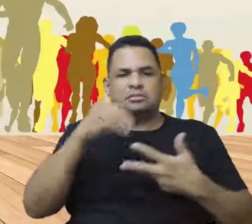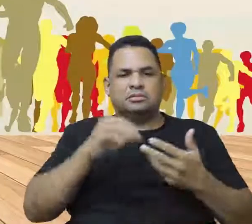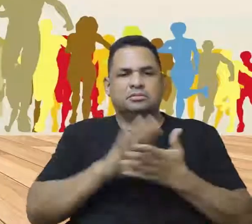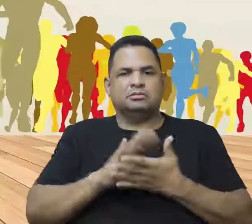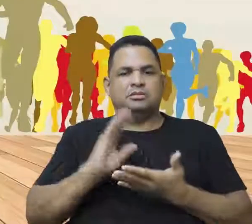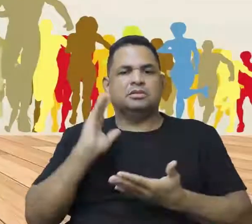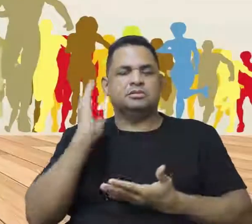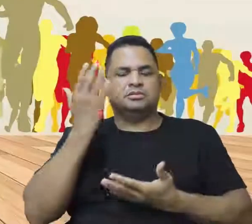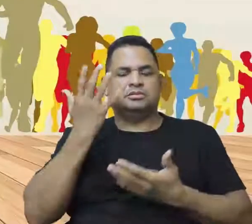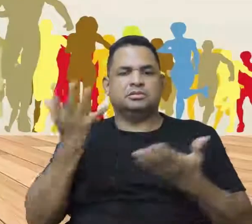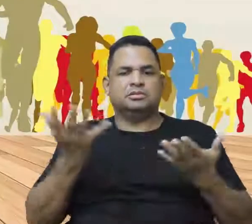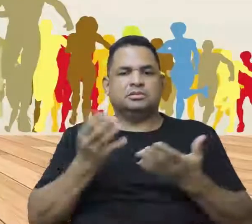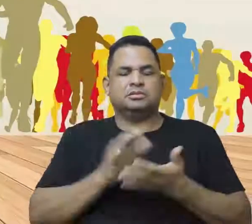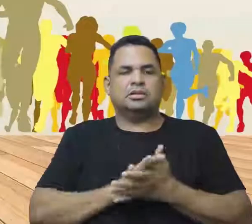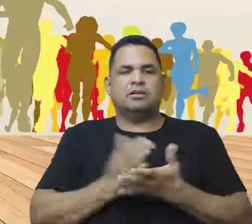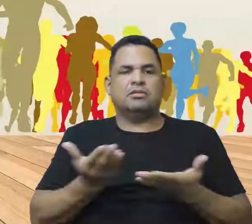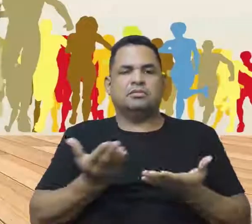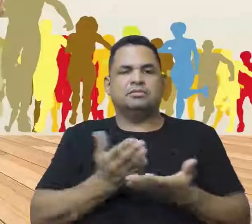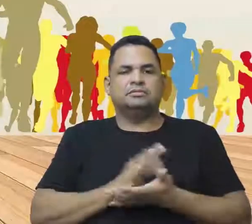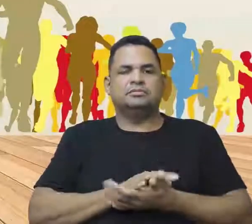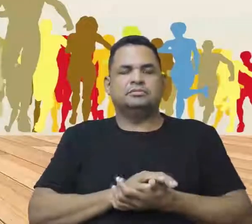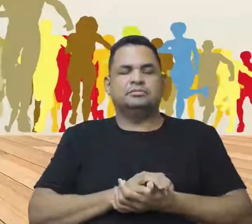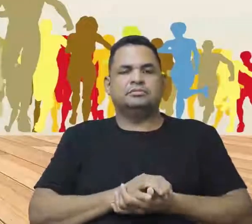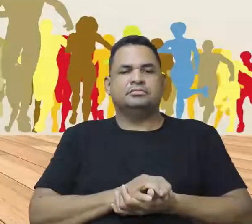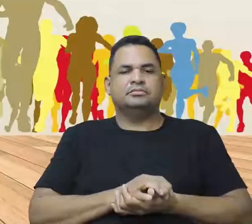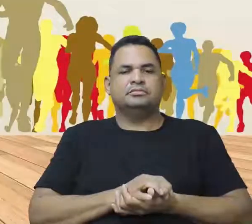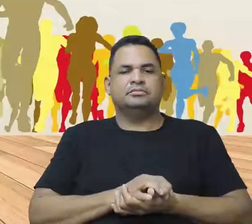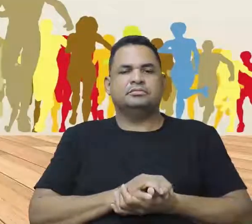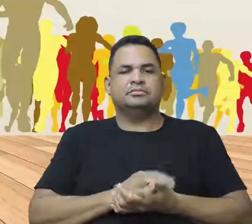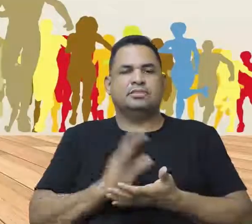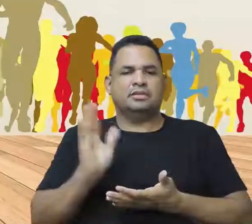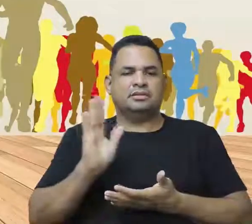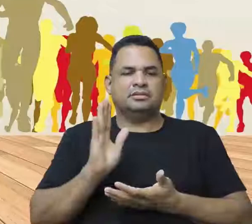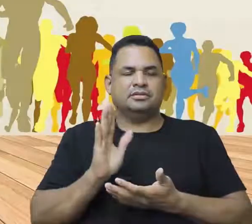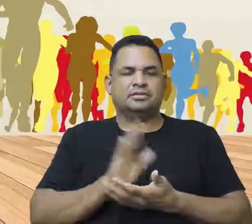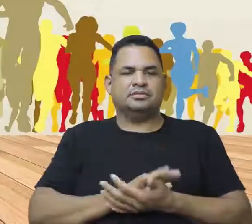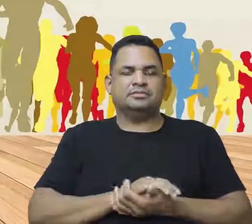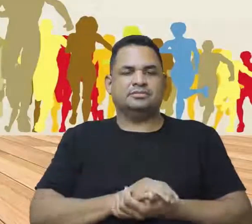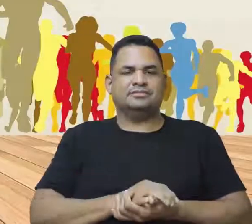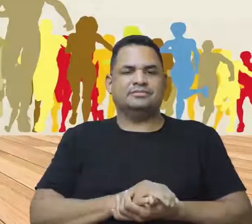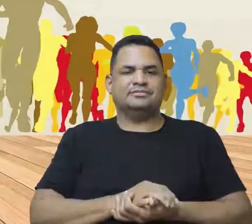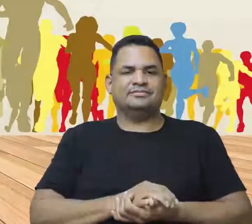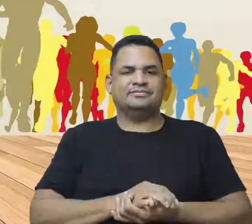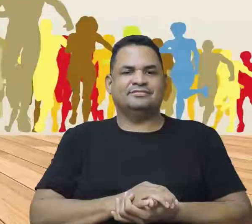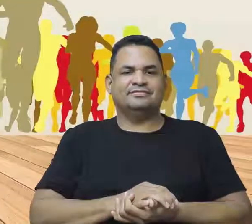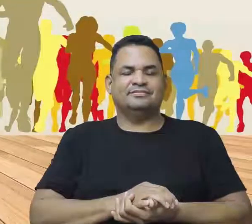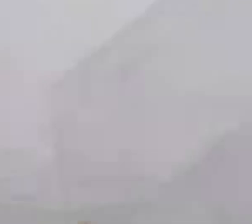resolver com vocês. Agora vai, Enem. É isso, gente. Até a próxima aula. Tchau, tchau.